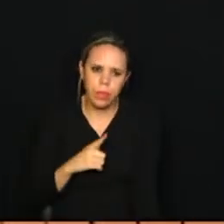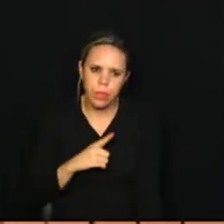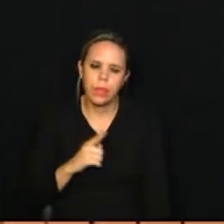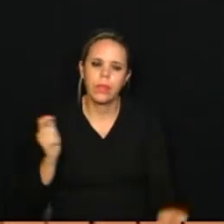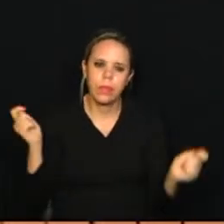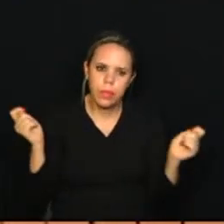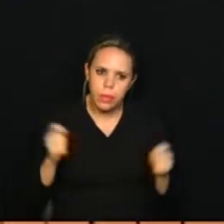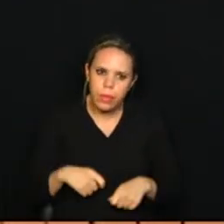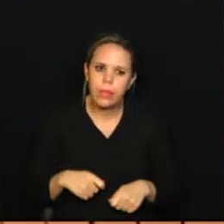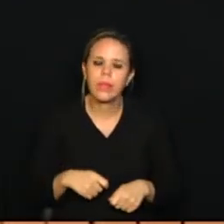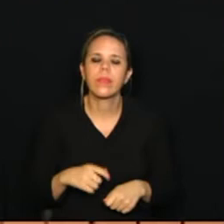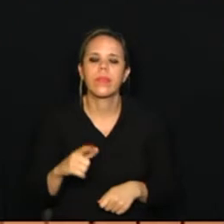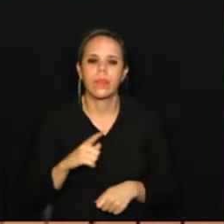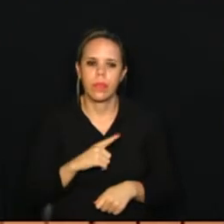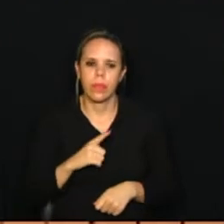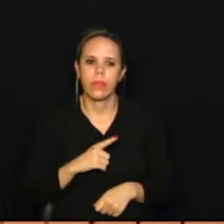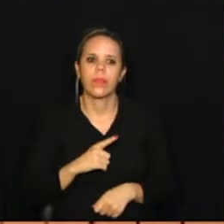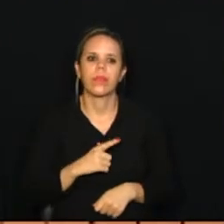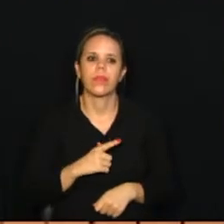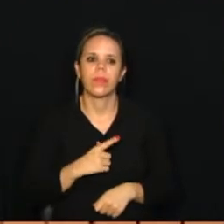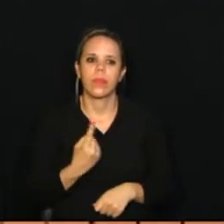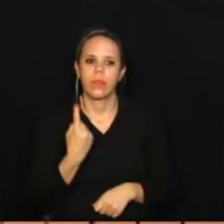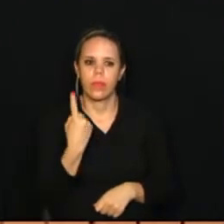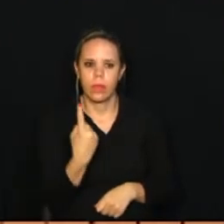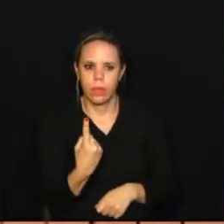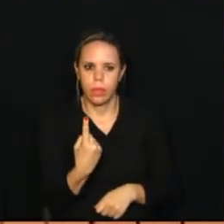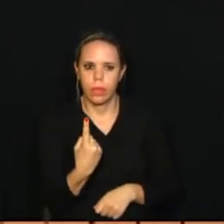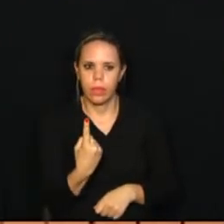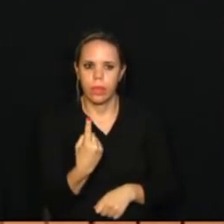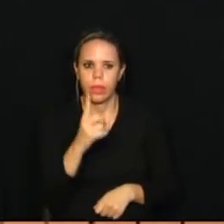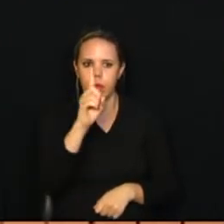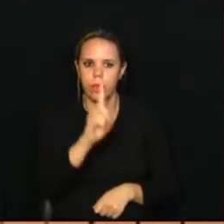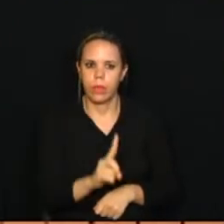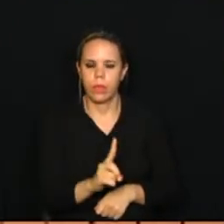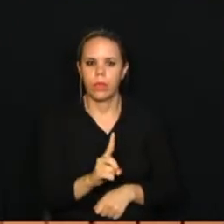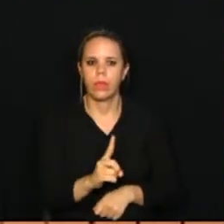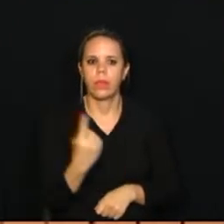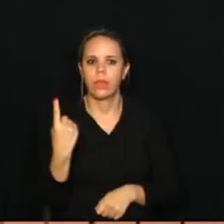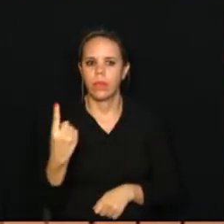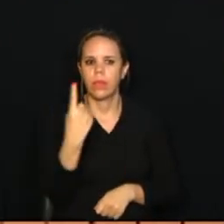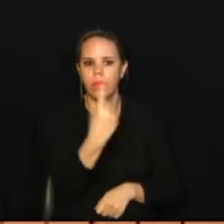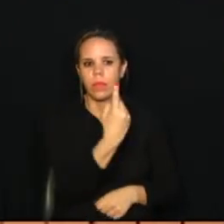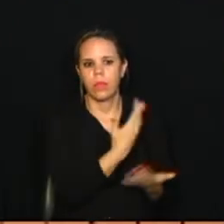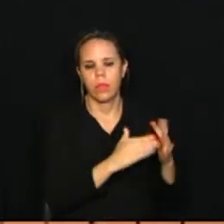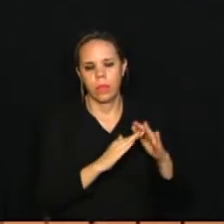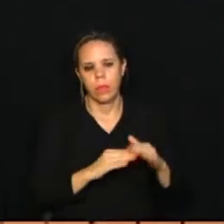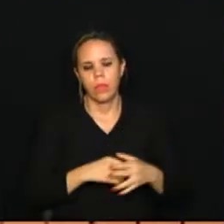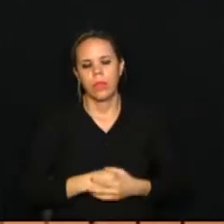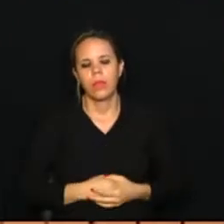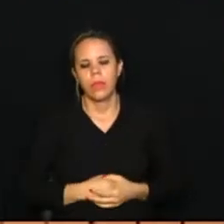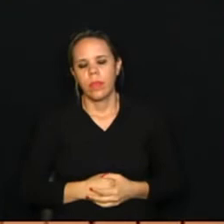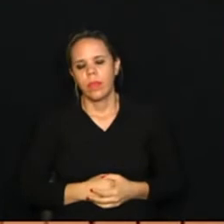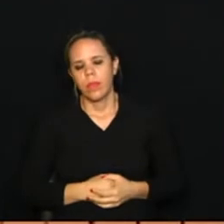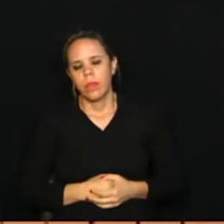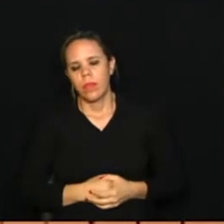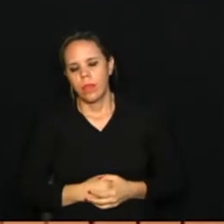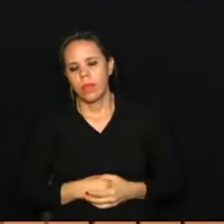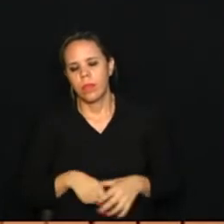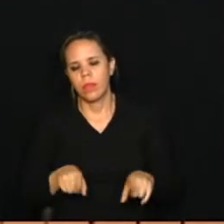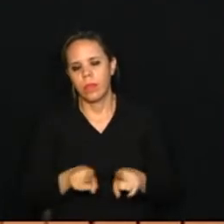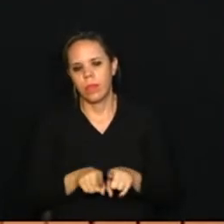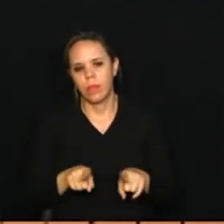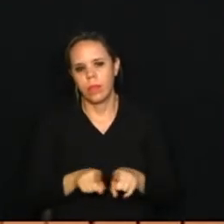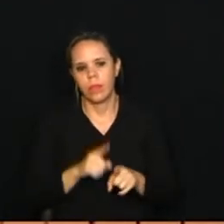tem condições de ter uma diretora, uma gestora em cada unidade escolar, né? Também